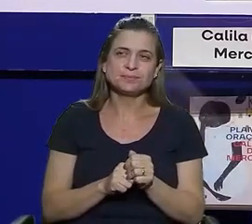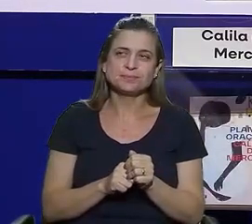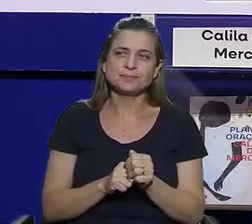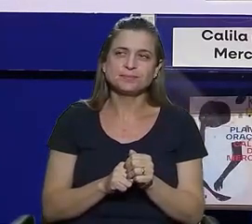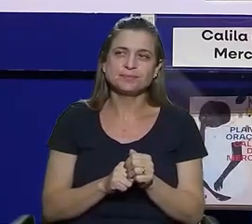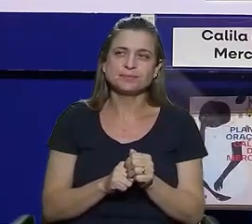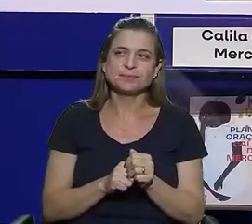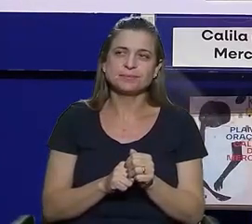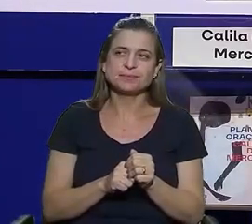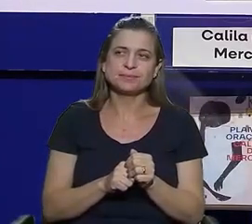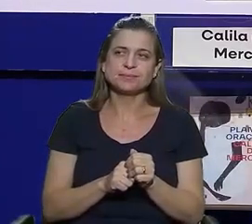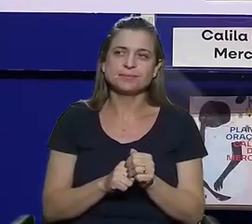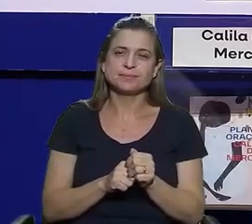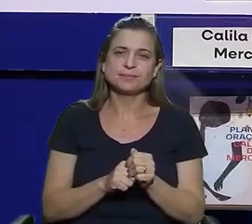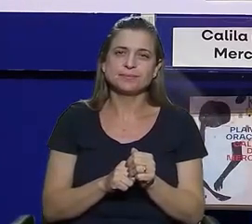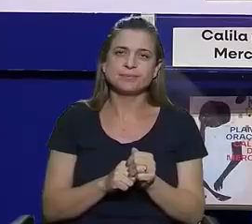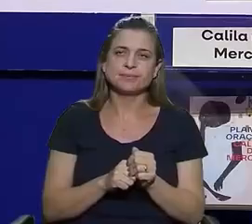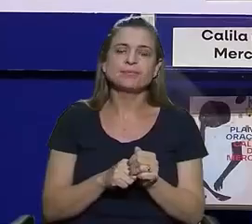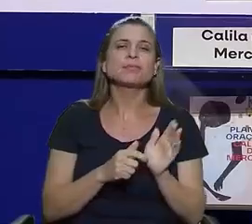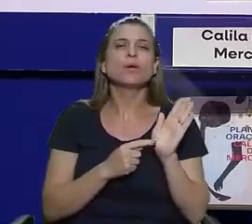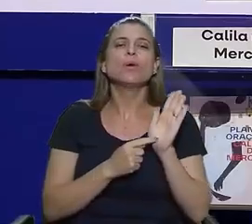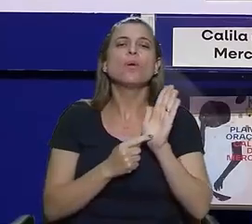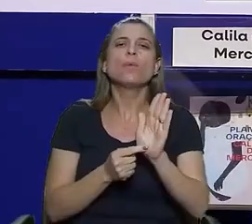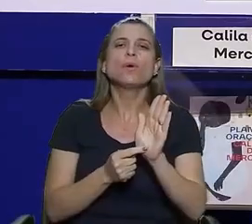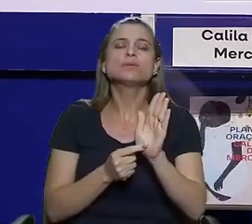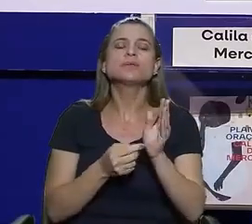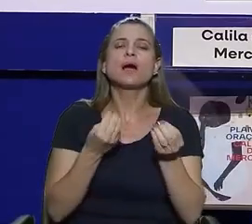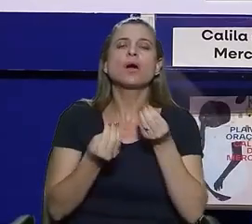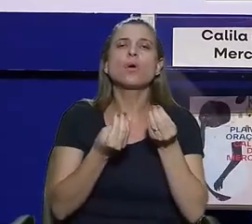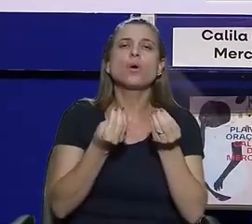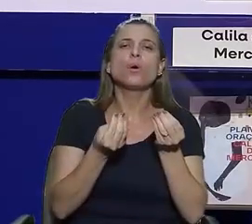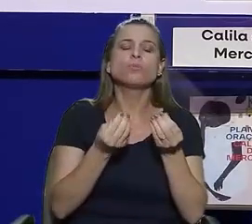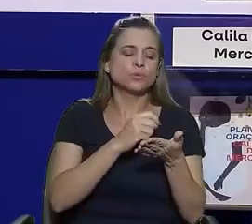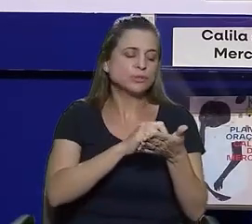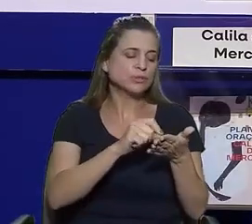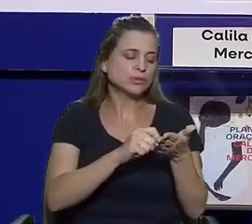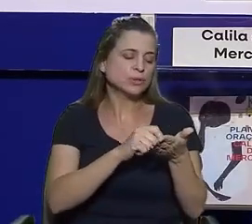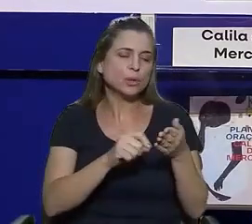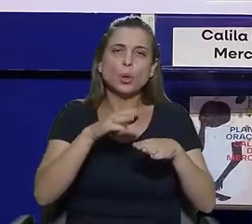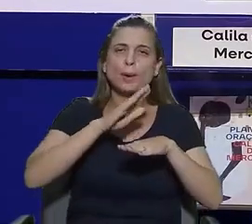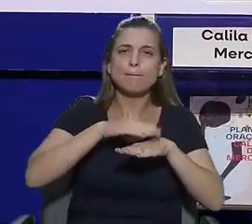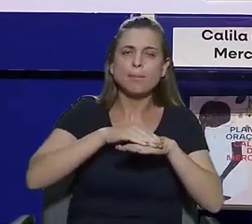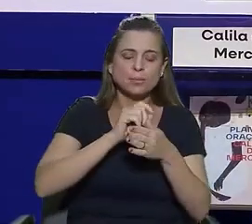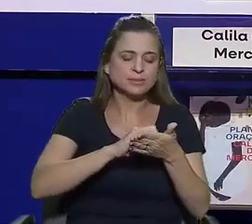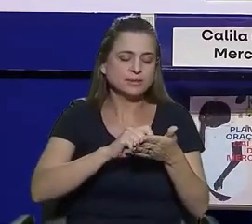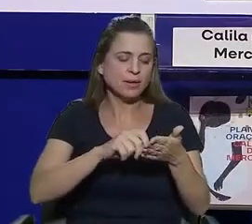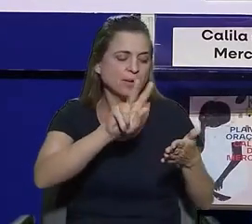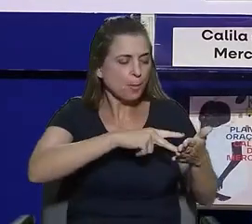Para mostrar essa coisa da escrita, do escritor na casa, né? De eu fazendo